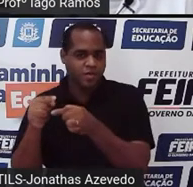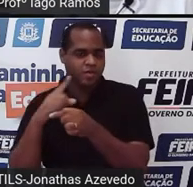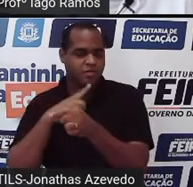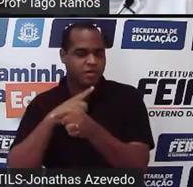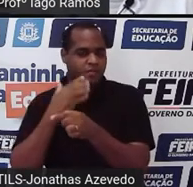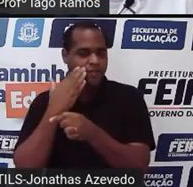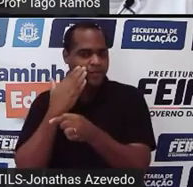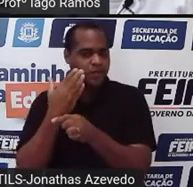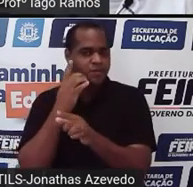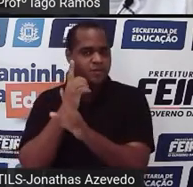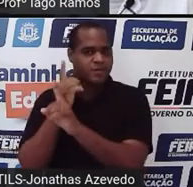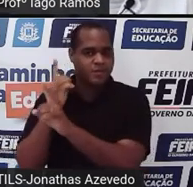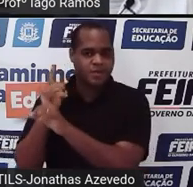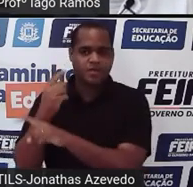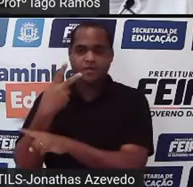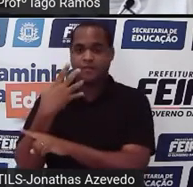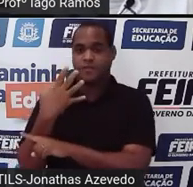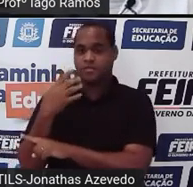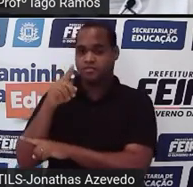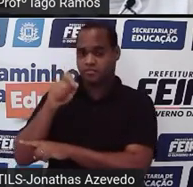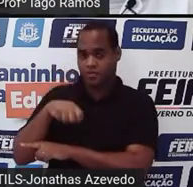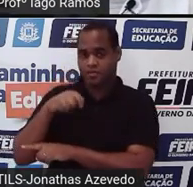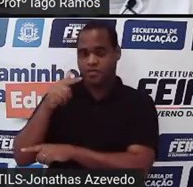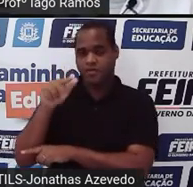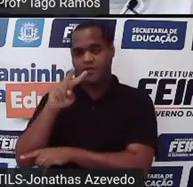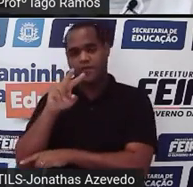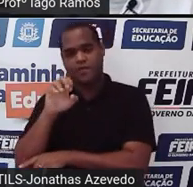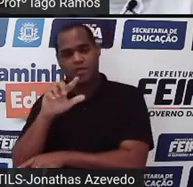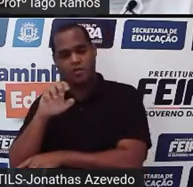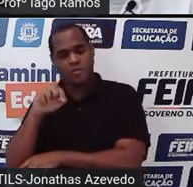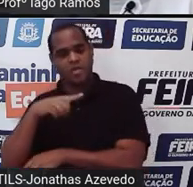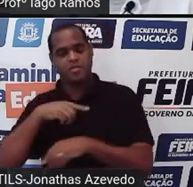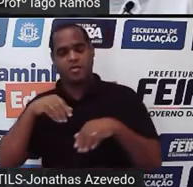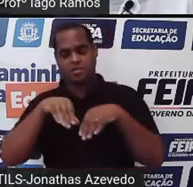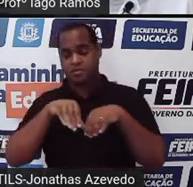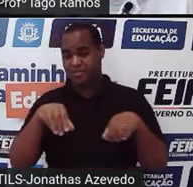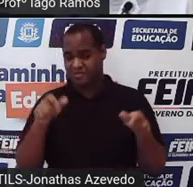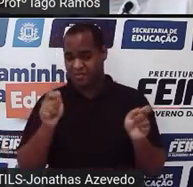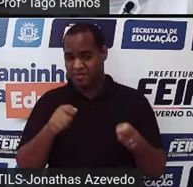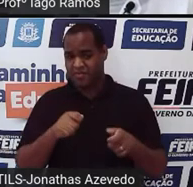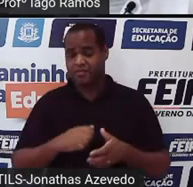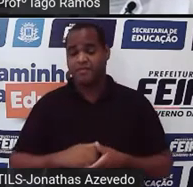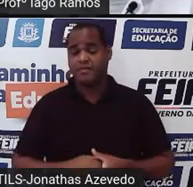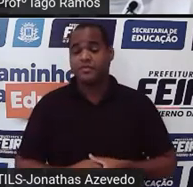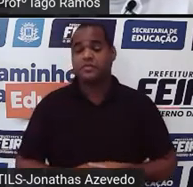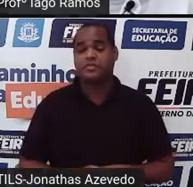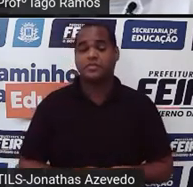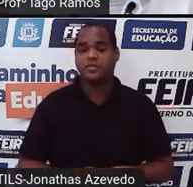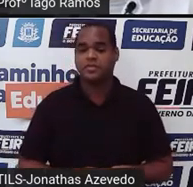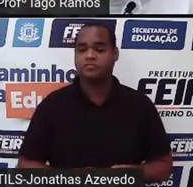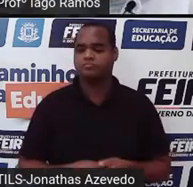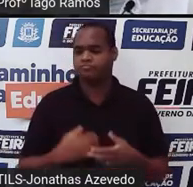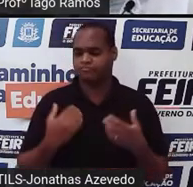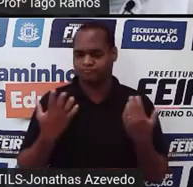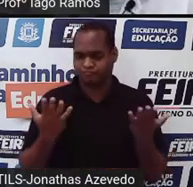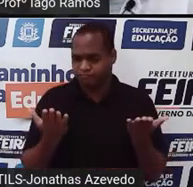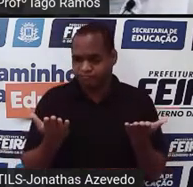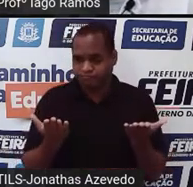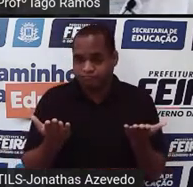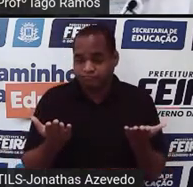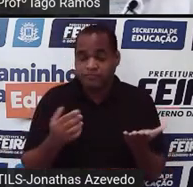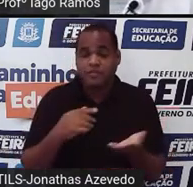para encontrar a medida 24 para o volume de um paralelepípedo o ou seja